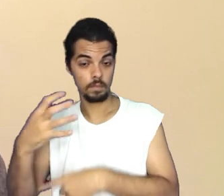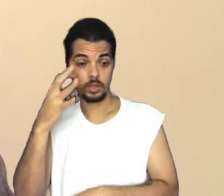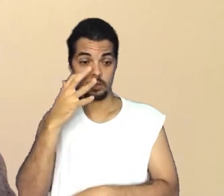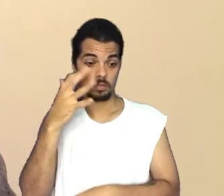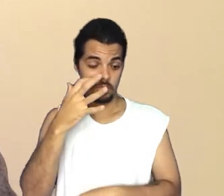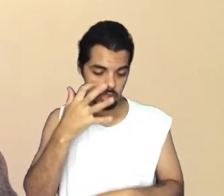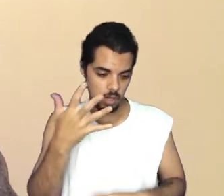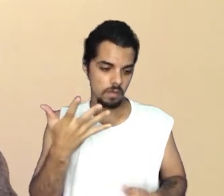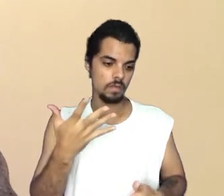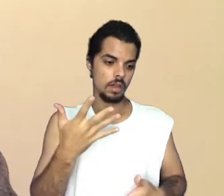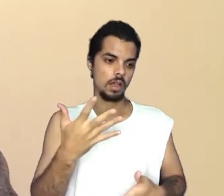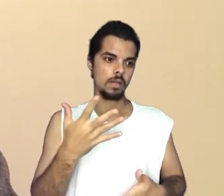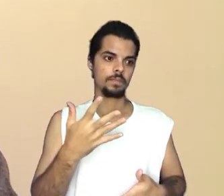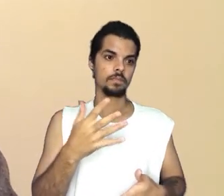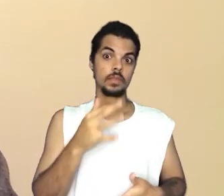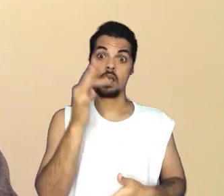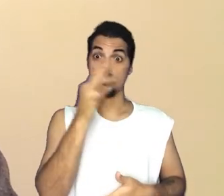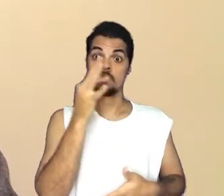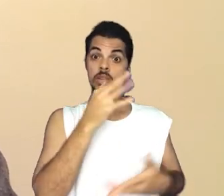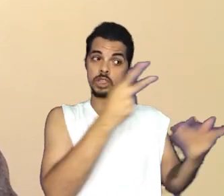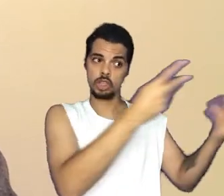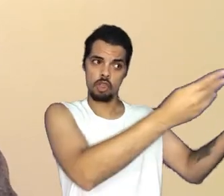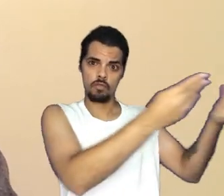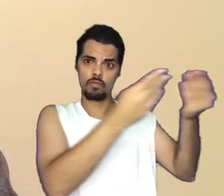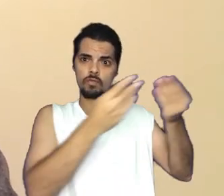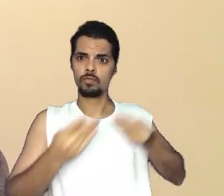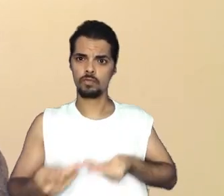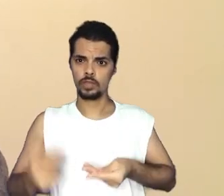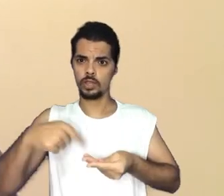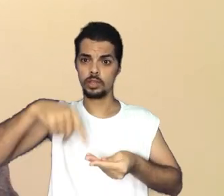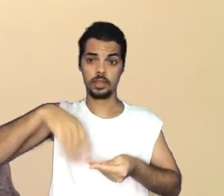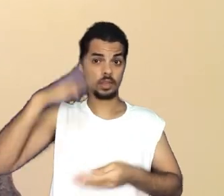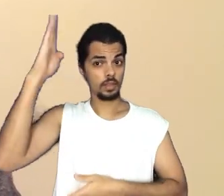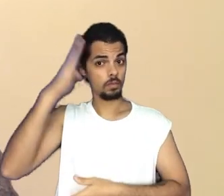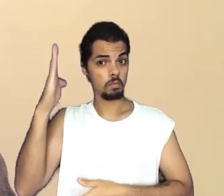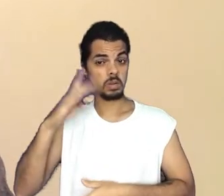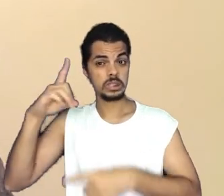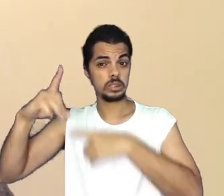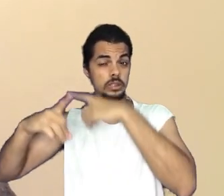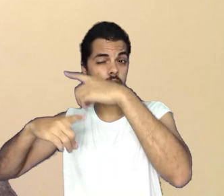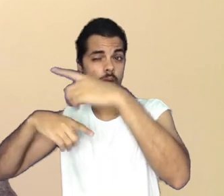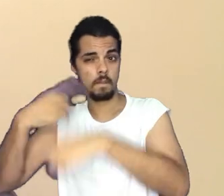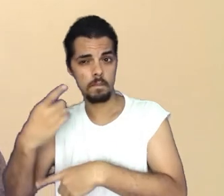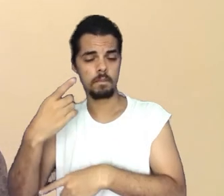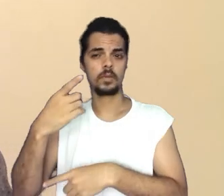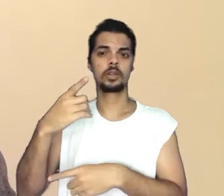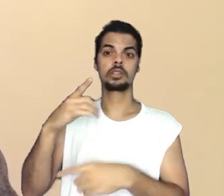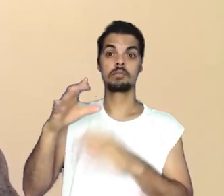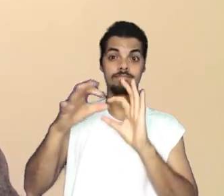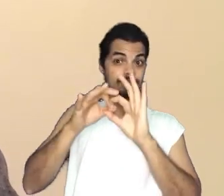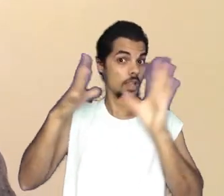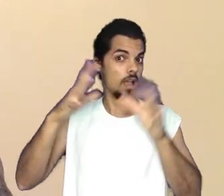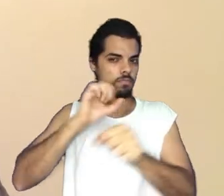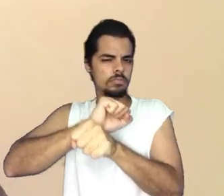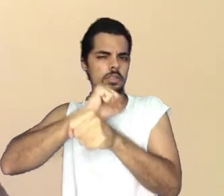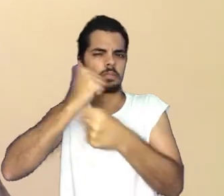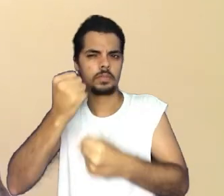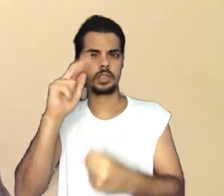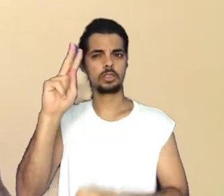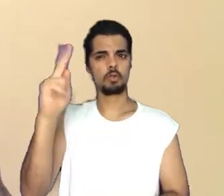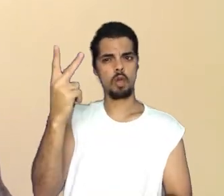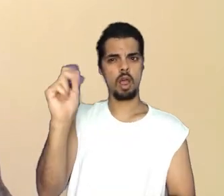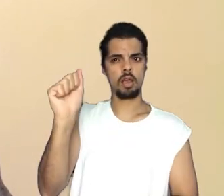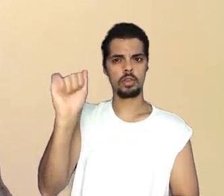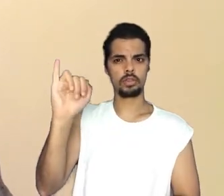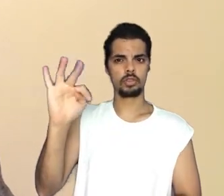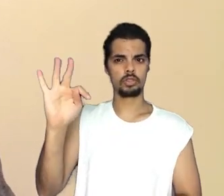dessa vinda de franceses para o Brasil após a independência do Haiti, né, destacando a